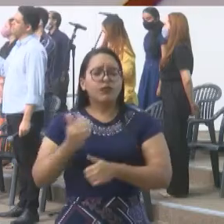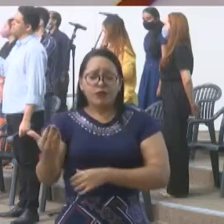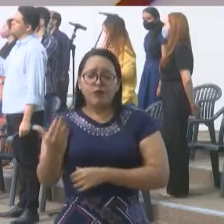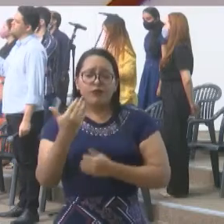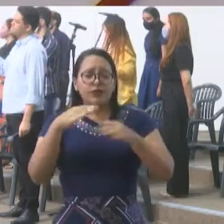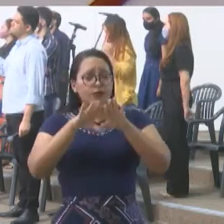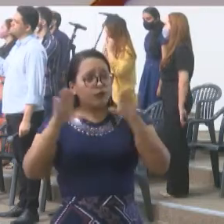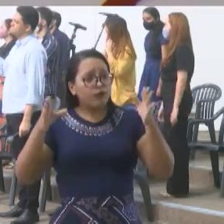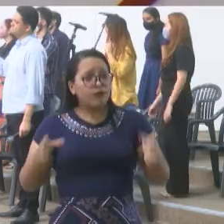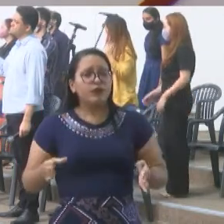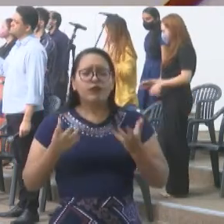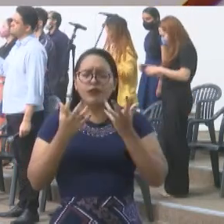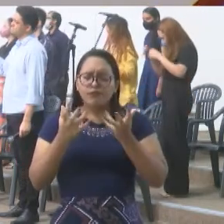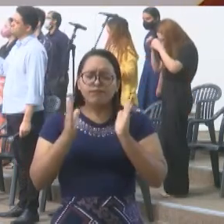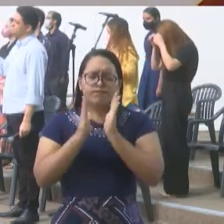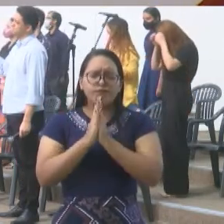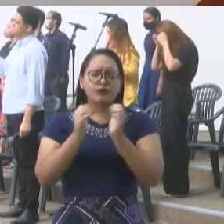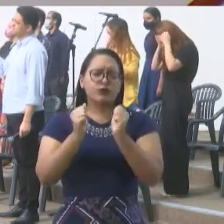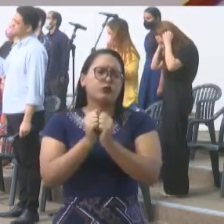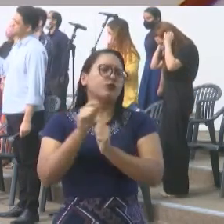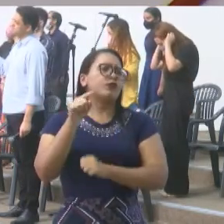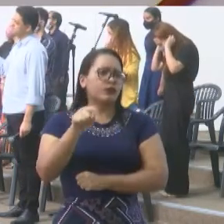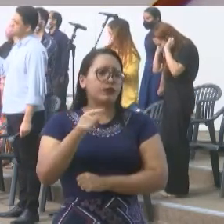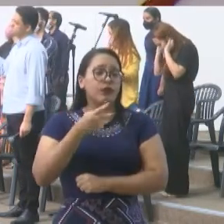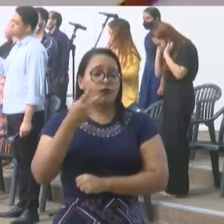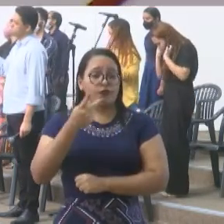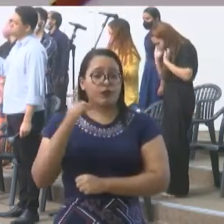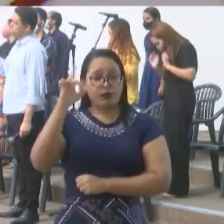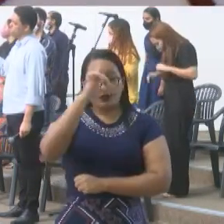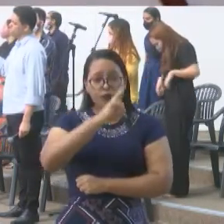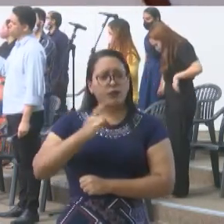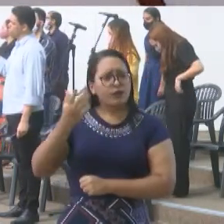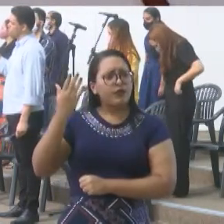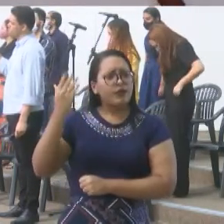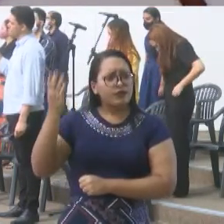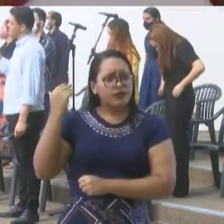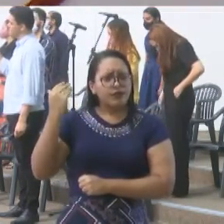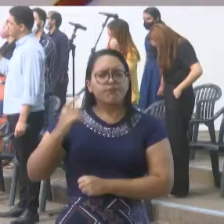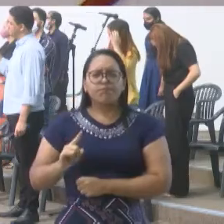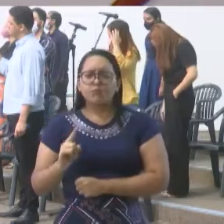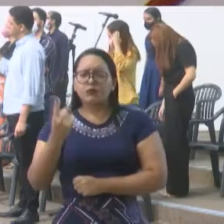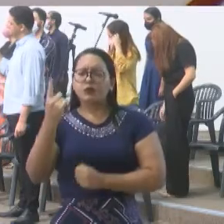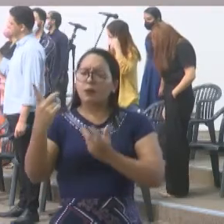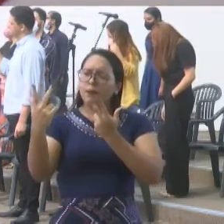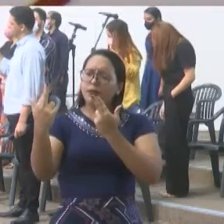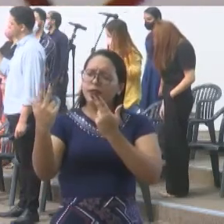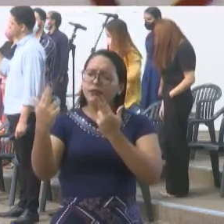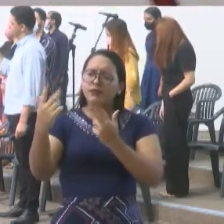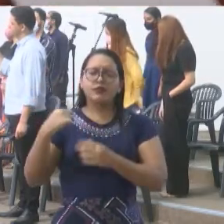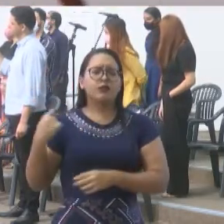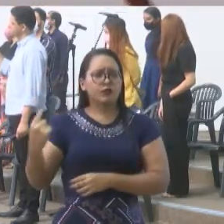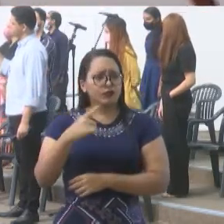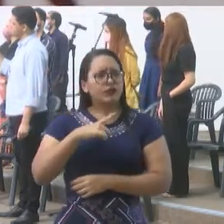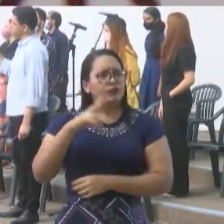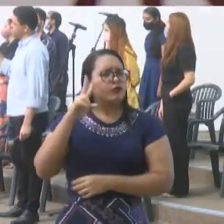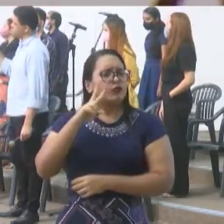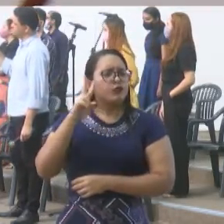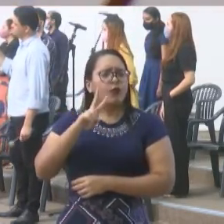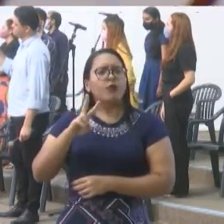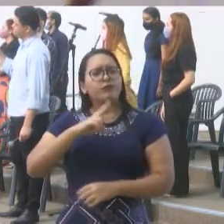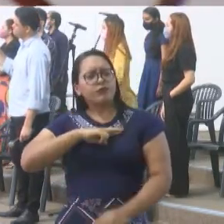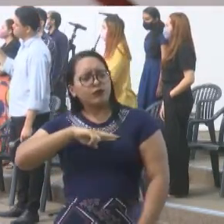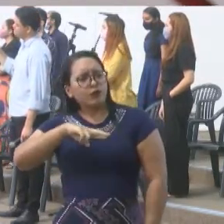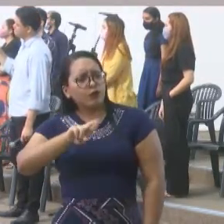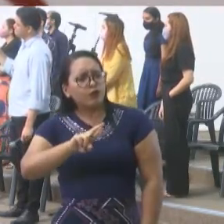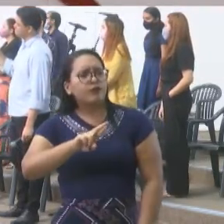frente, quero orar junto com você. Eu falei aqui domingo passado que talvez a única semelhança que nós temos com a história de Ruth, que se